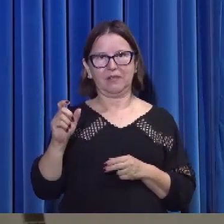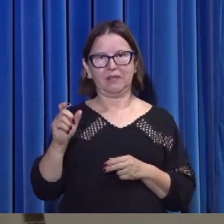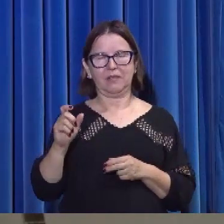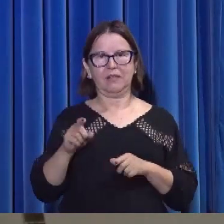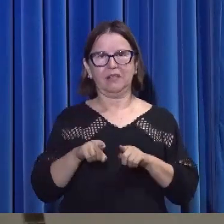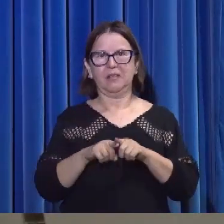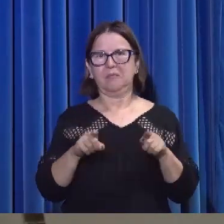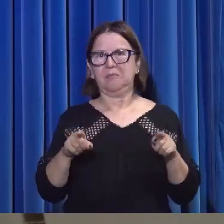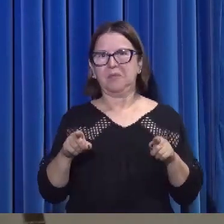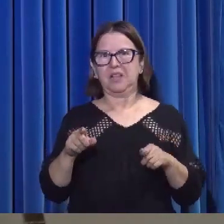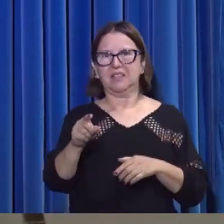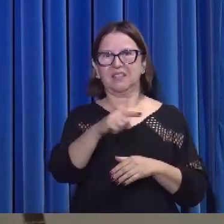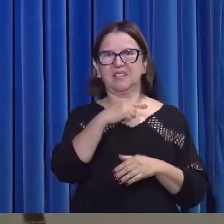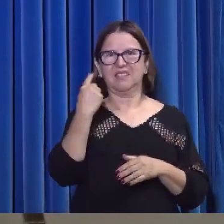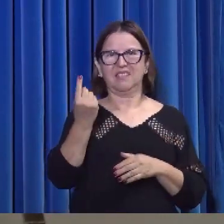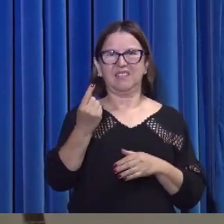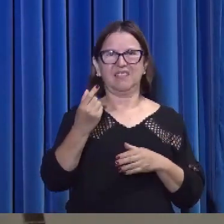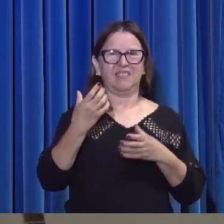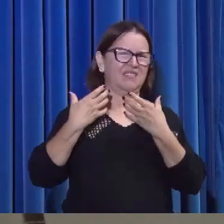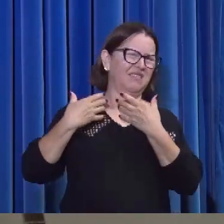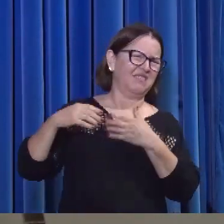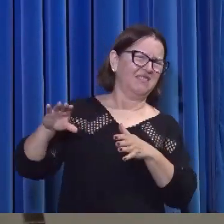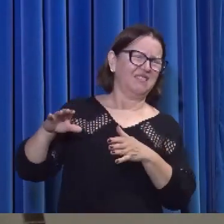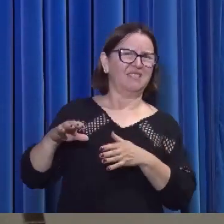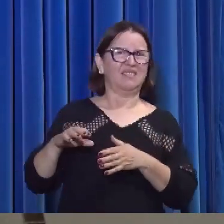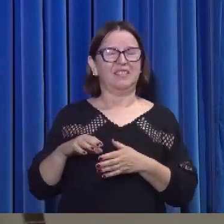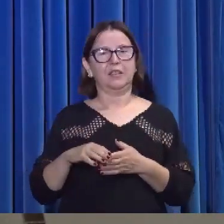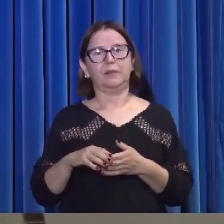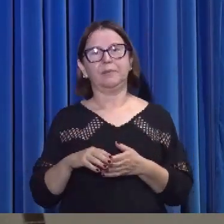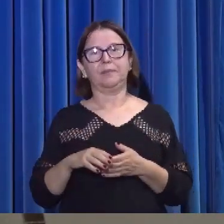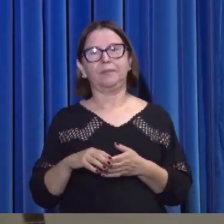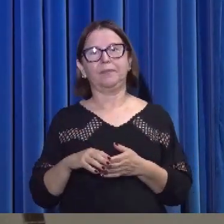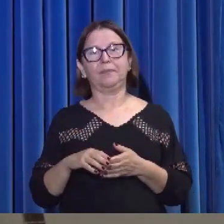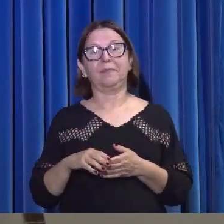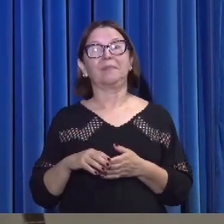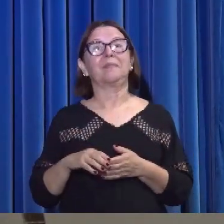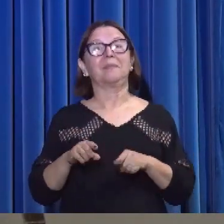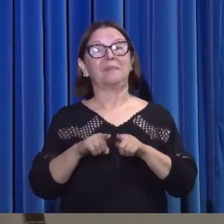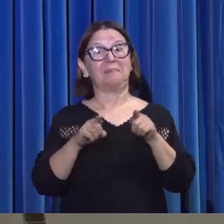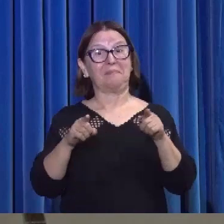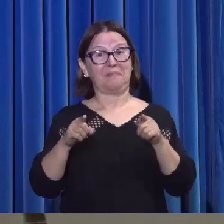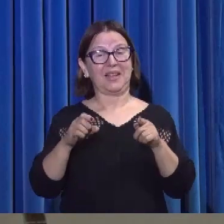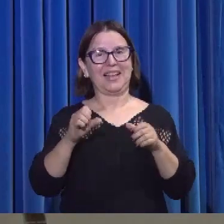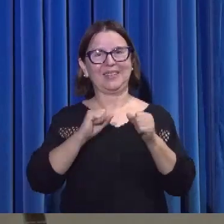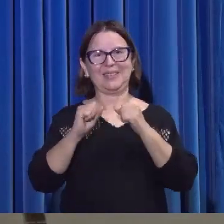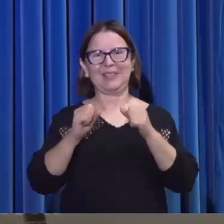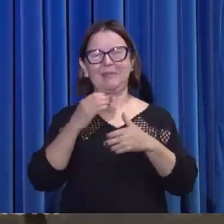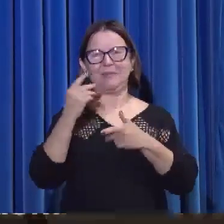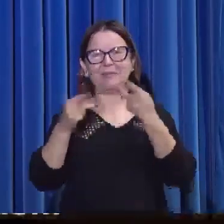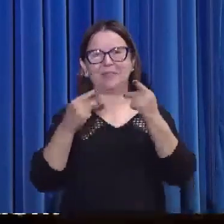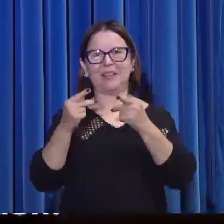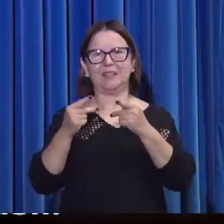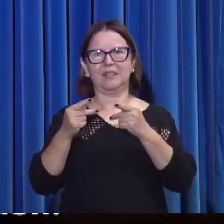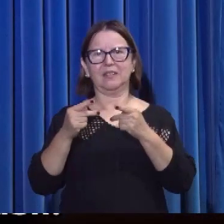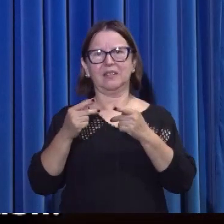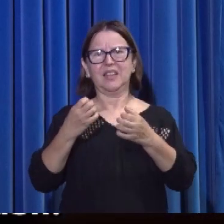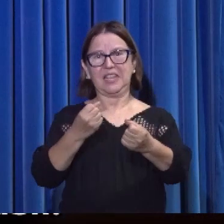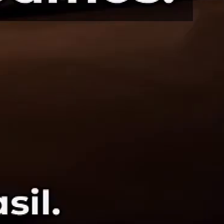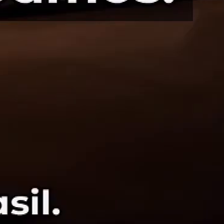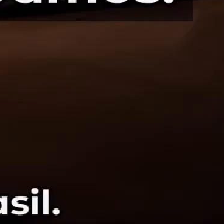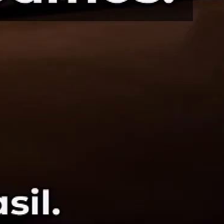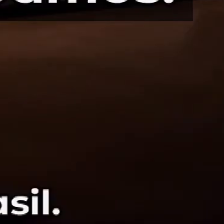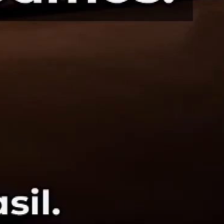sei por quê. Salmo 90, versículo 10. Ensina-nos a contar os nossos dias para